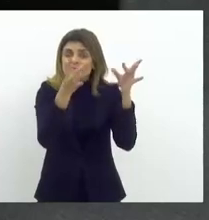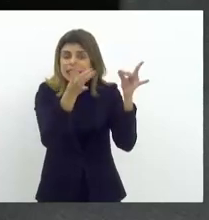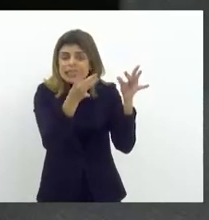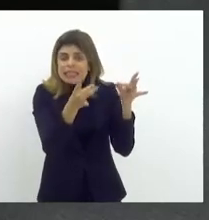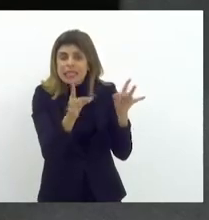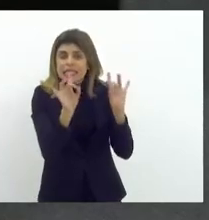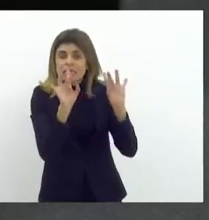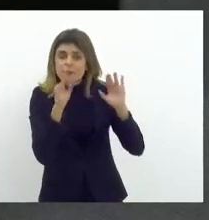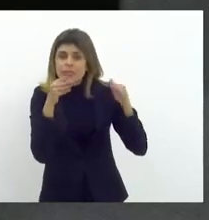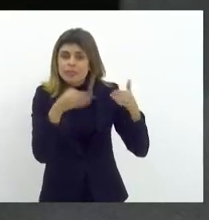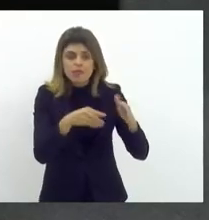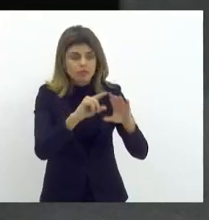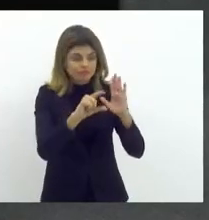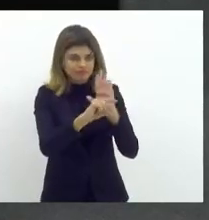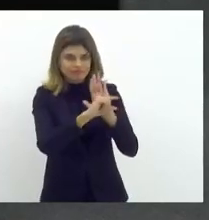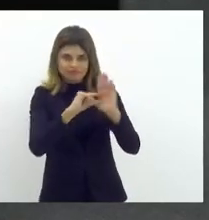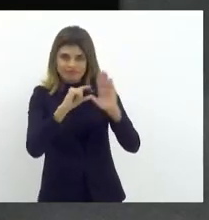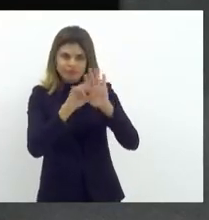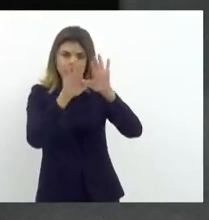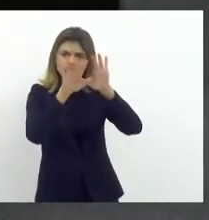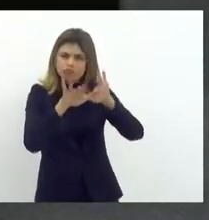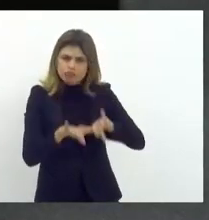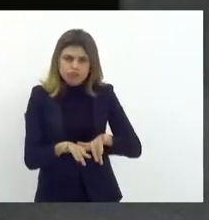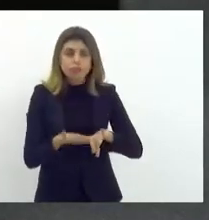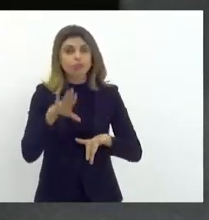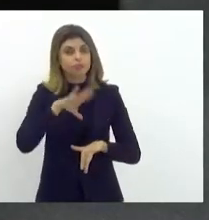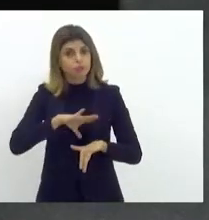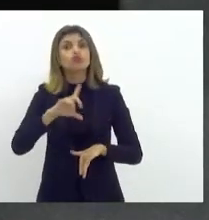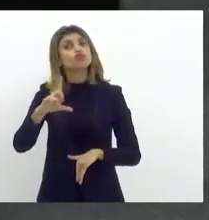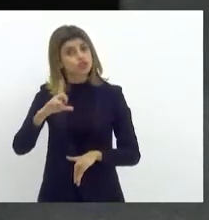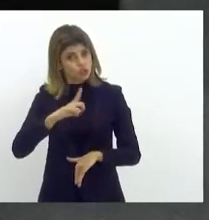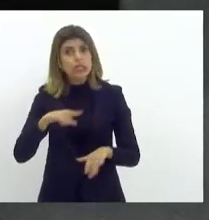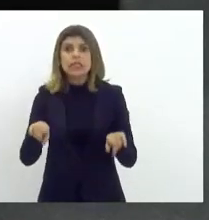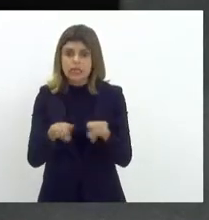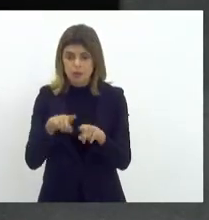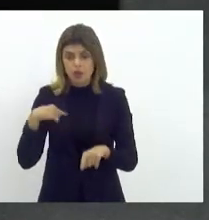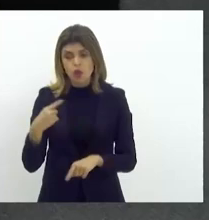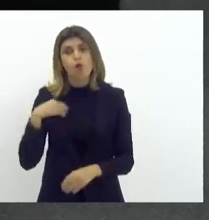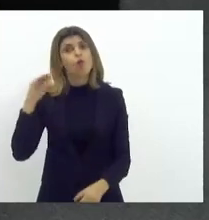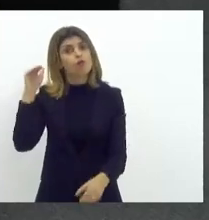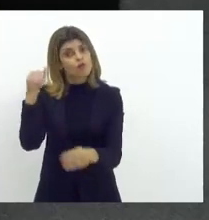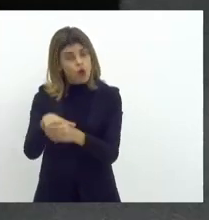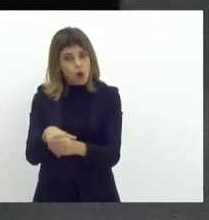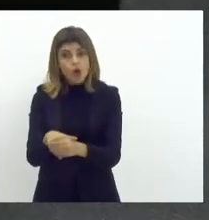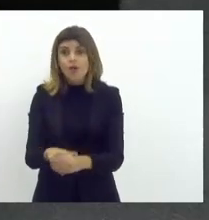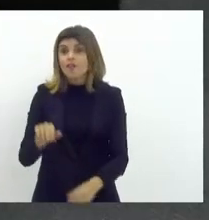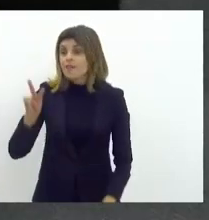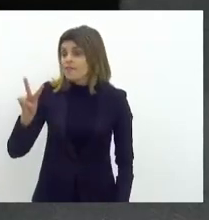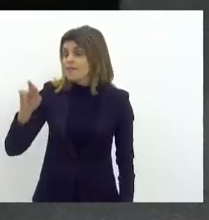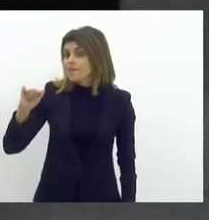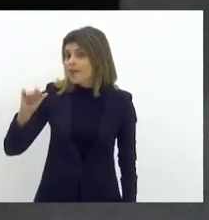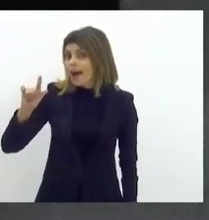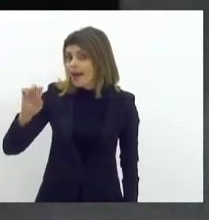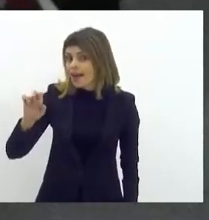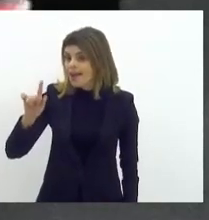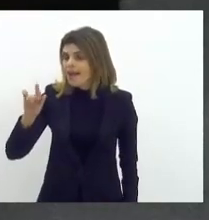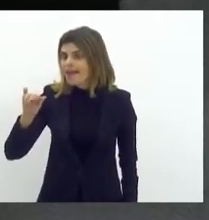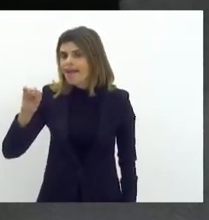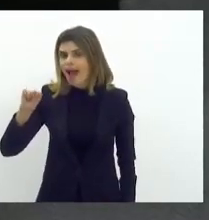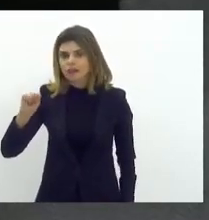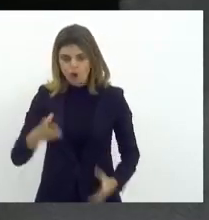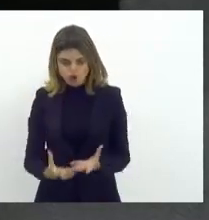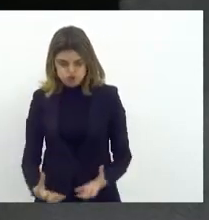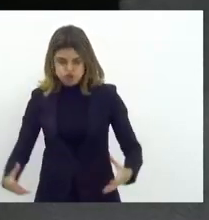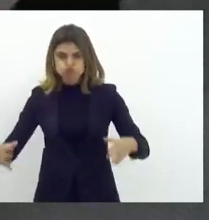ali também senhora Presidente tinha inclusive depois voltamos nessa casa o vale gás o gás chegou